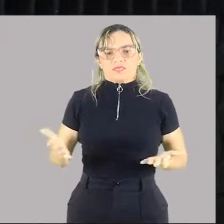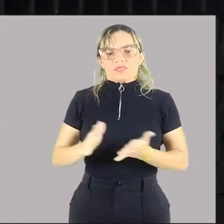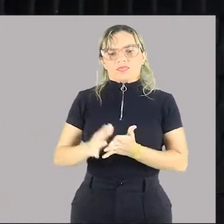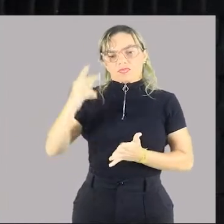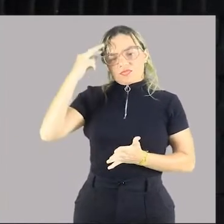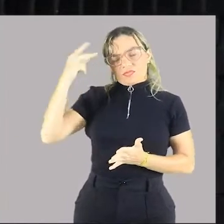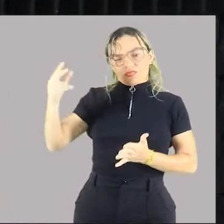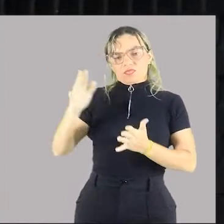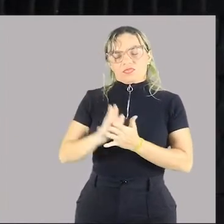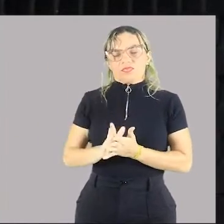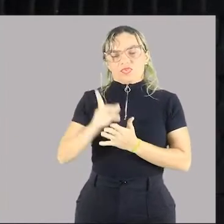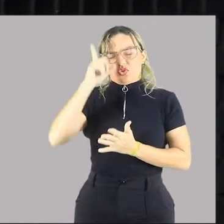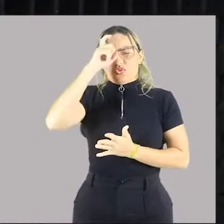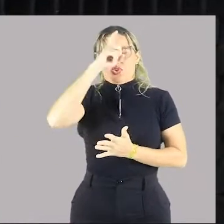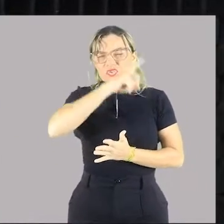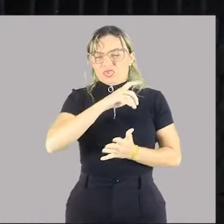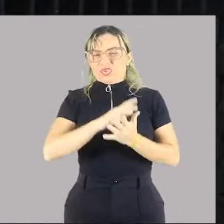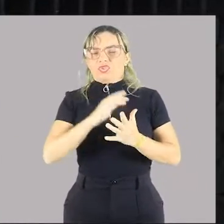história complexa.